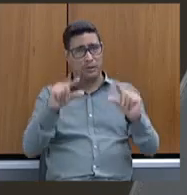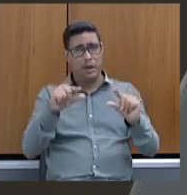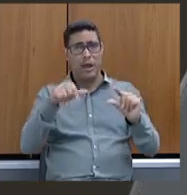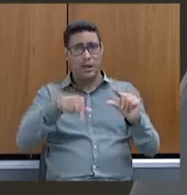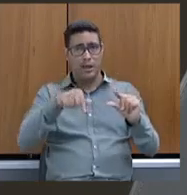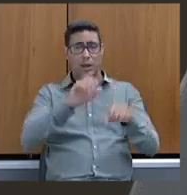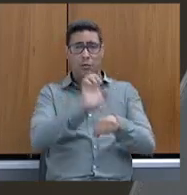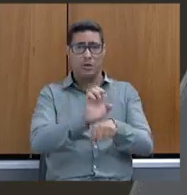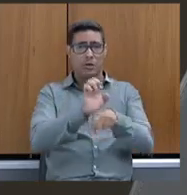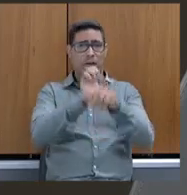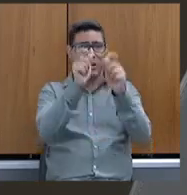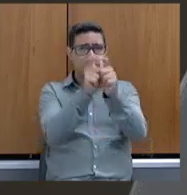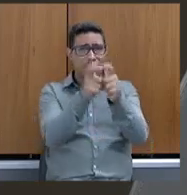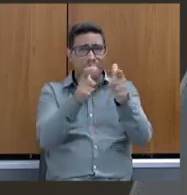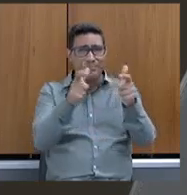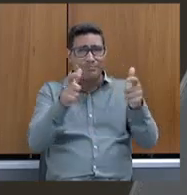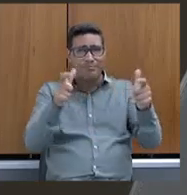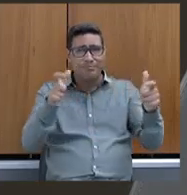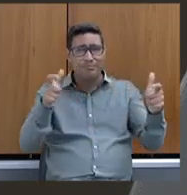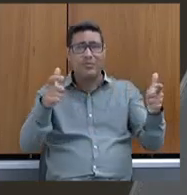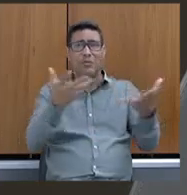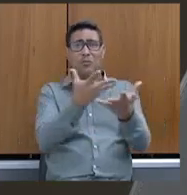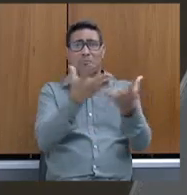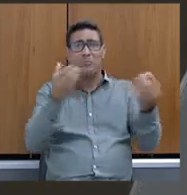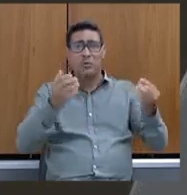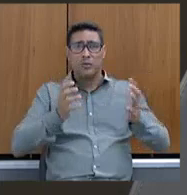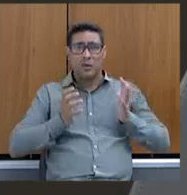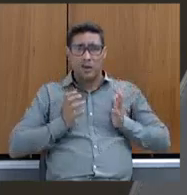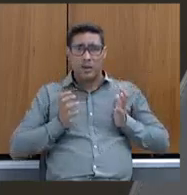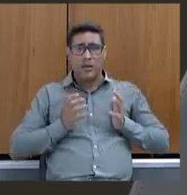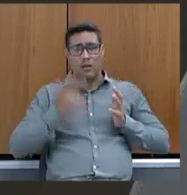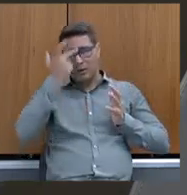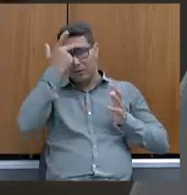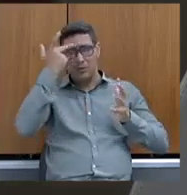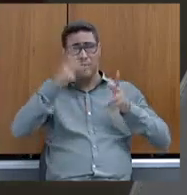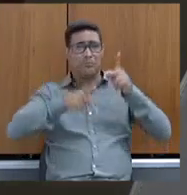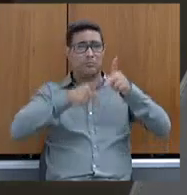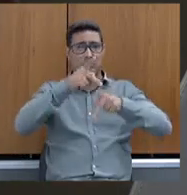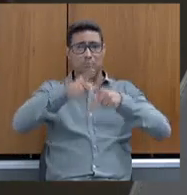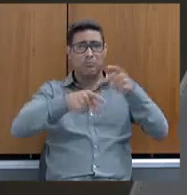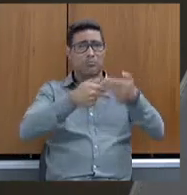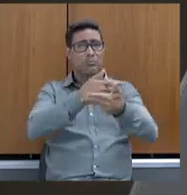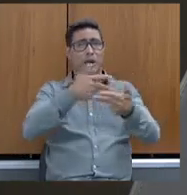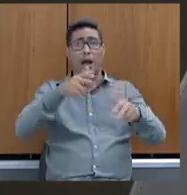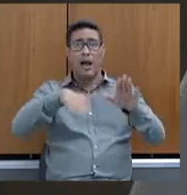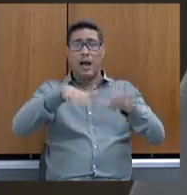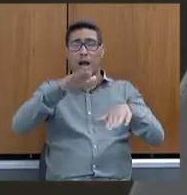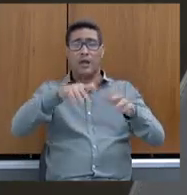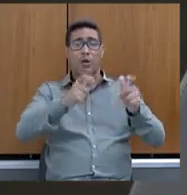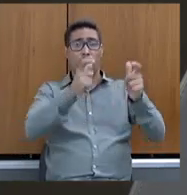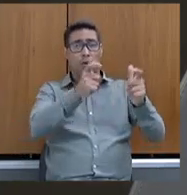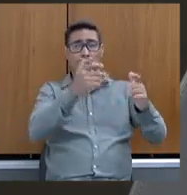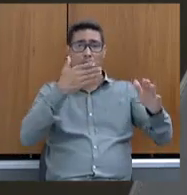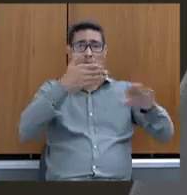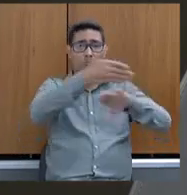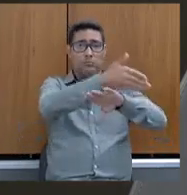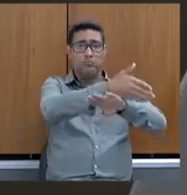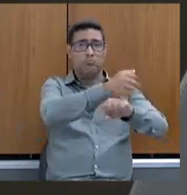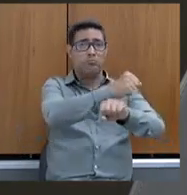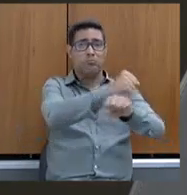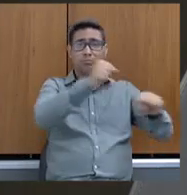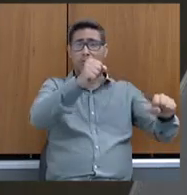como nosso tão rico com tanta gente né nós não conseguimos chegar em diversos locais com certeza tem a ver com as limitações